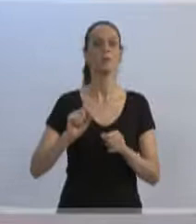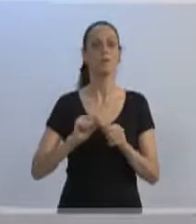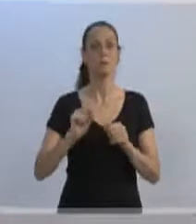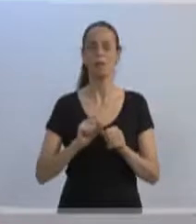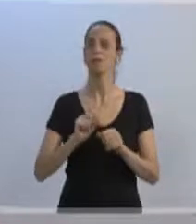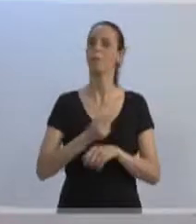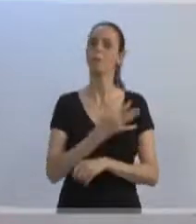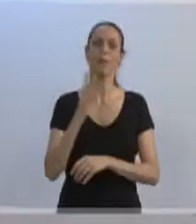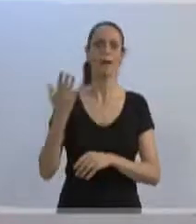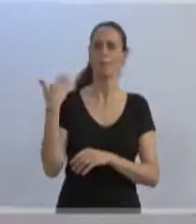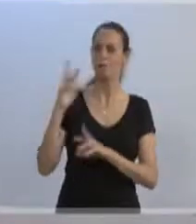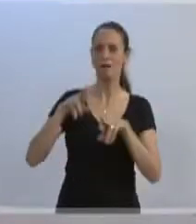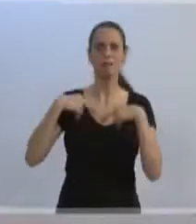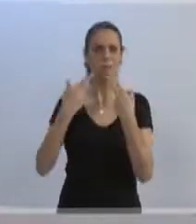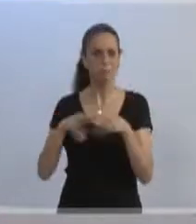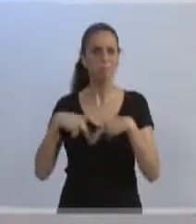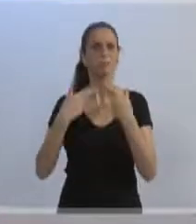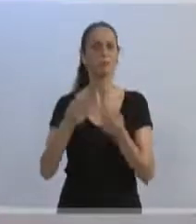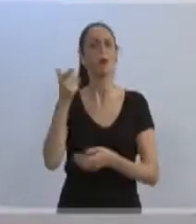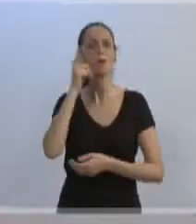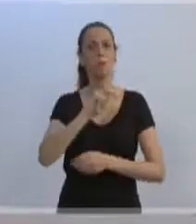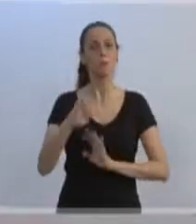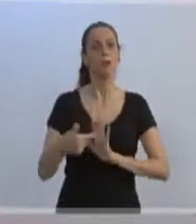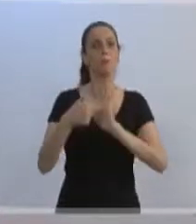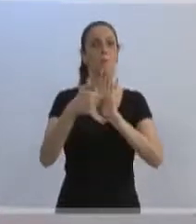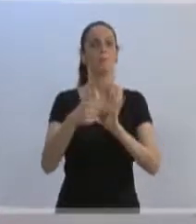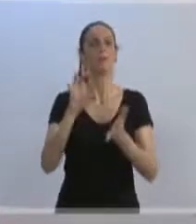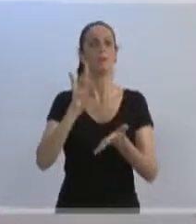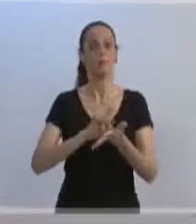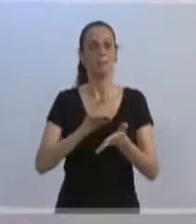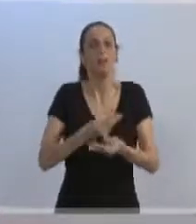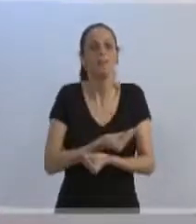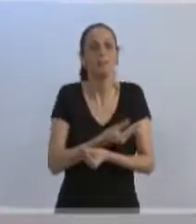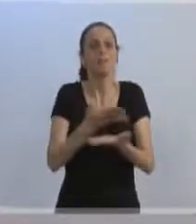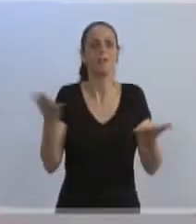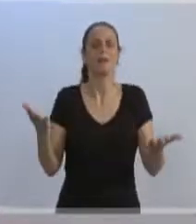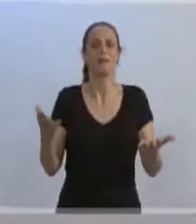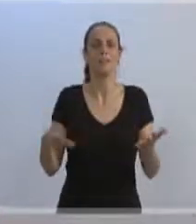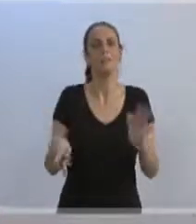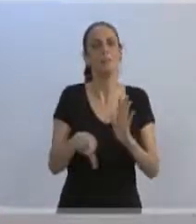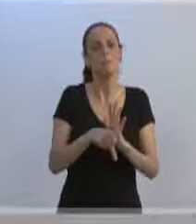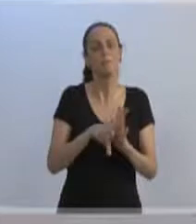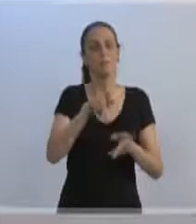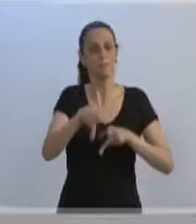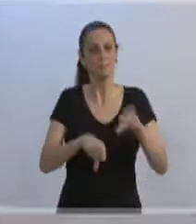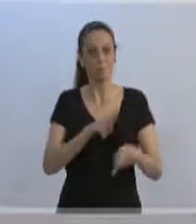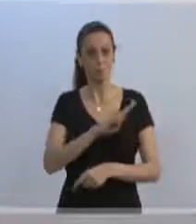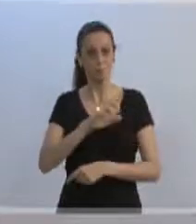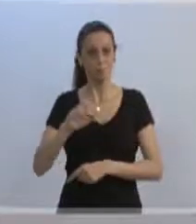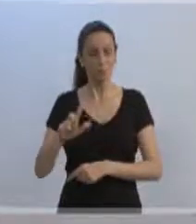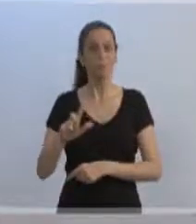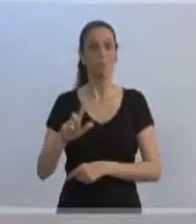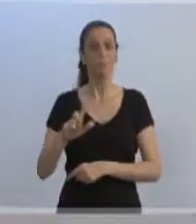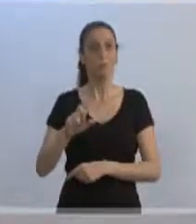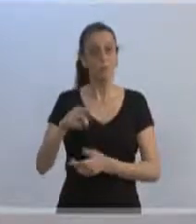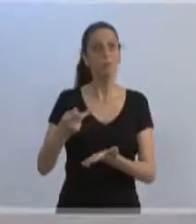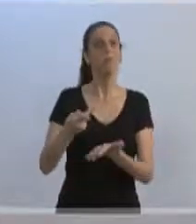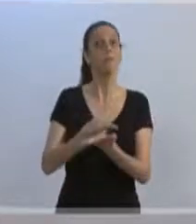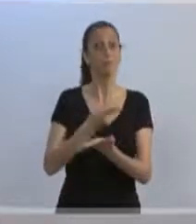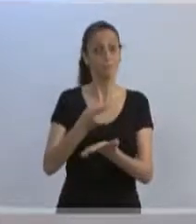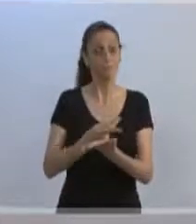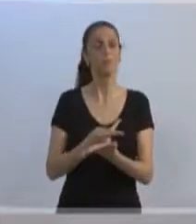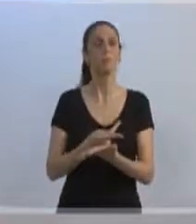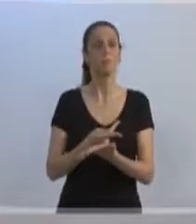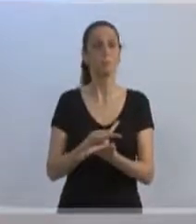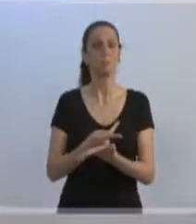para que fosse possível apresentar para o público e dar de presente para a cidade e se essa essa ocorrência aqui dessa edição